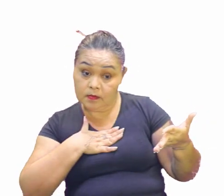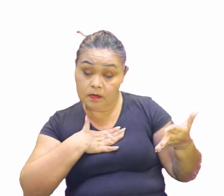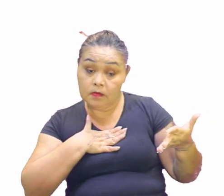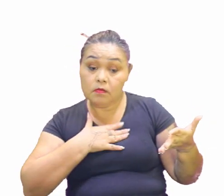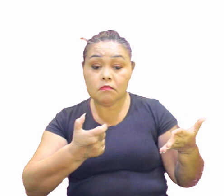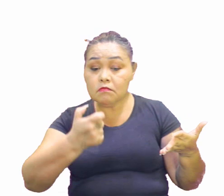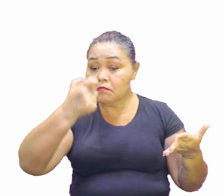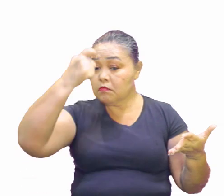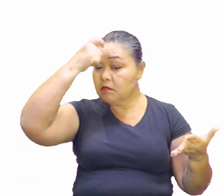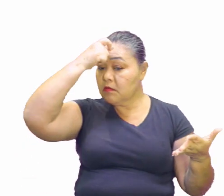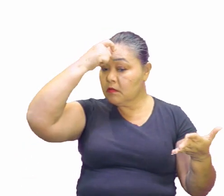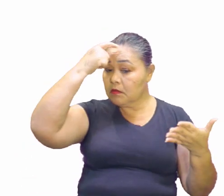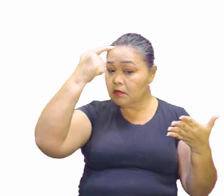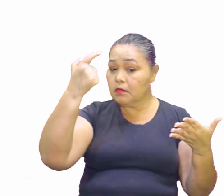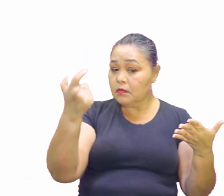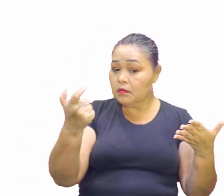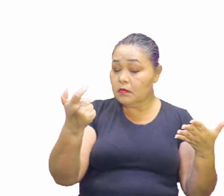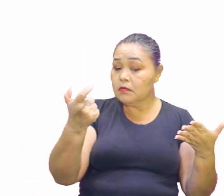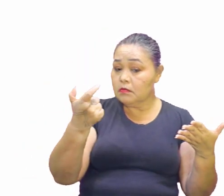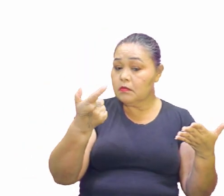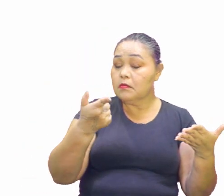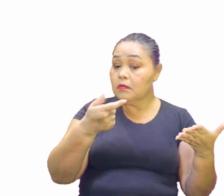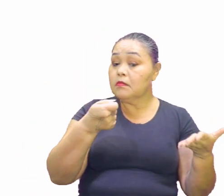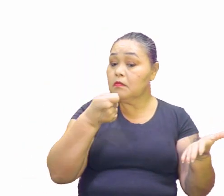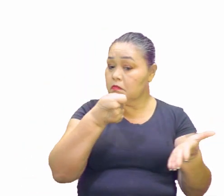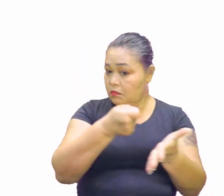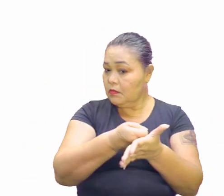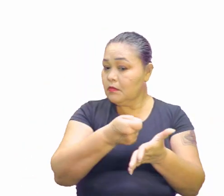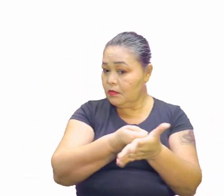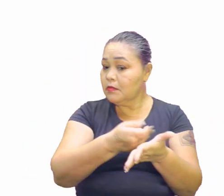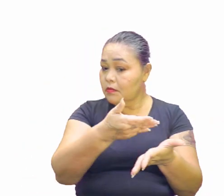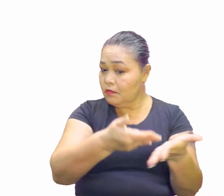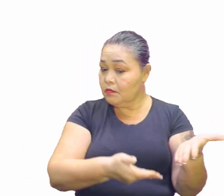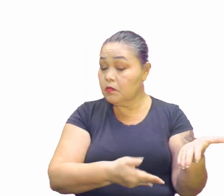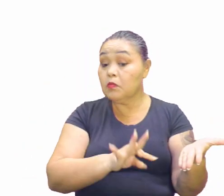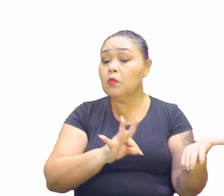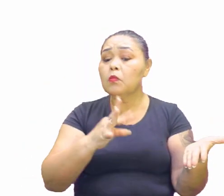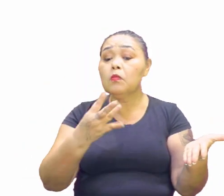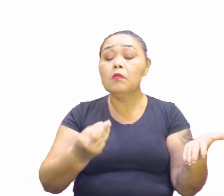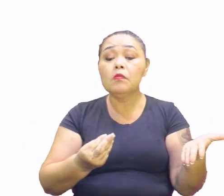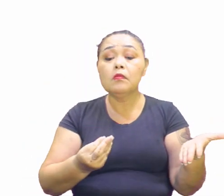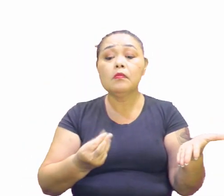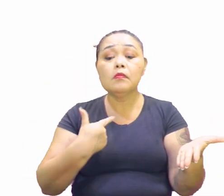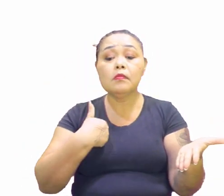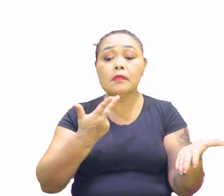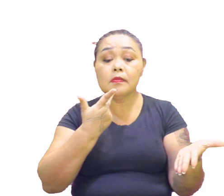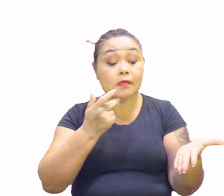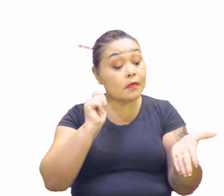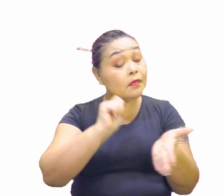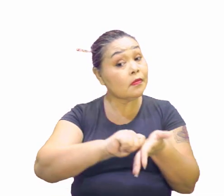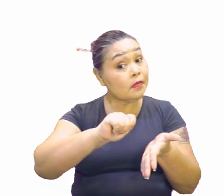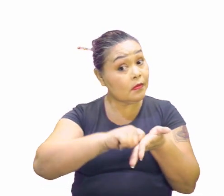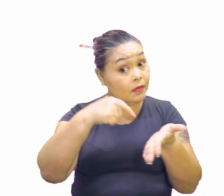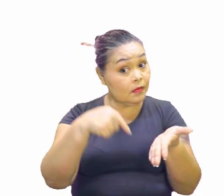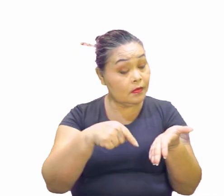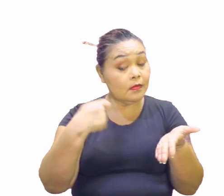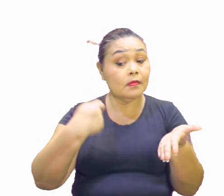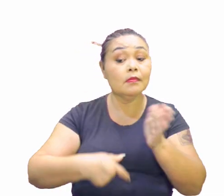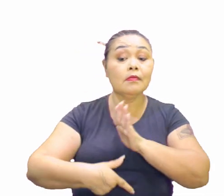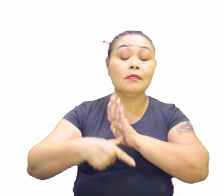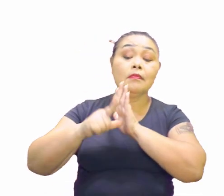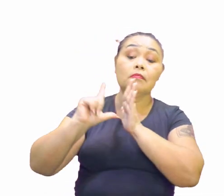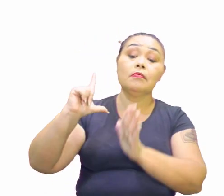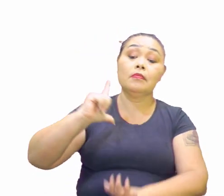argumentação conscienciosa e principalmente consistente. Tudo aquilo que eu vou colocar